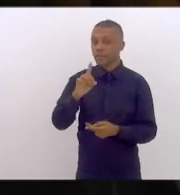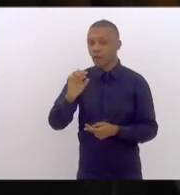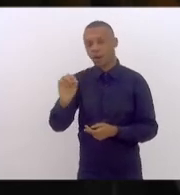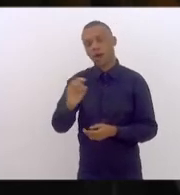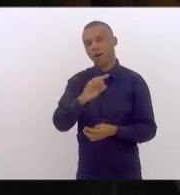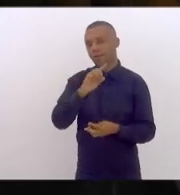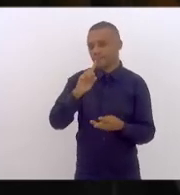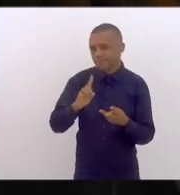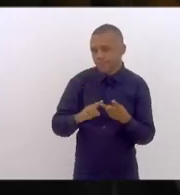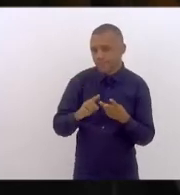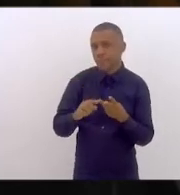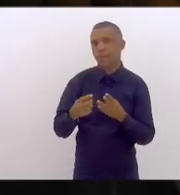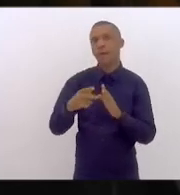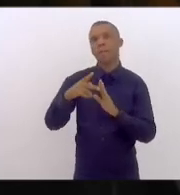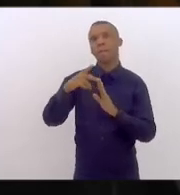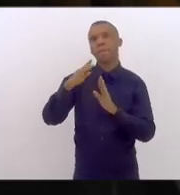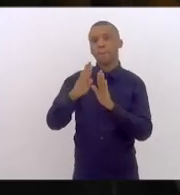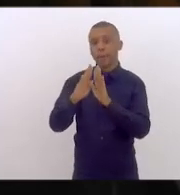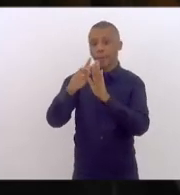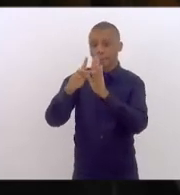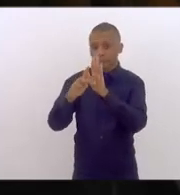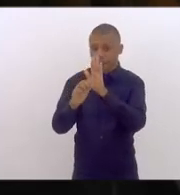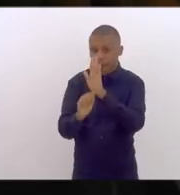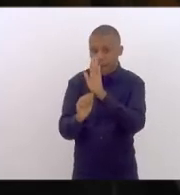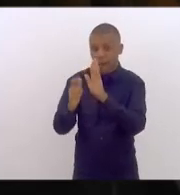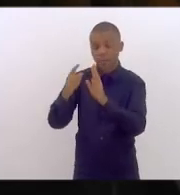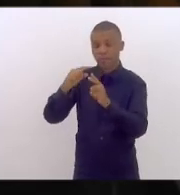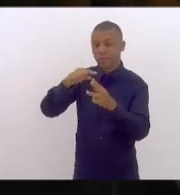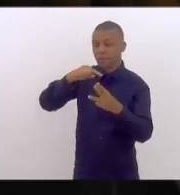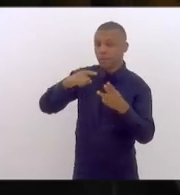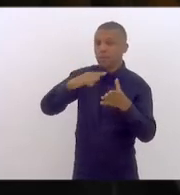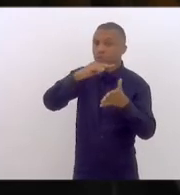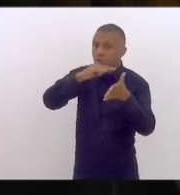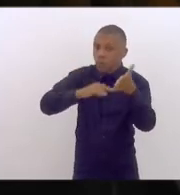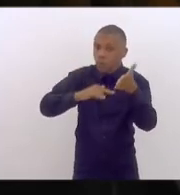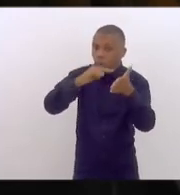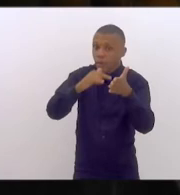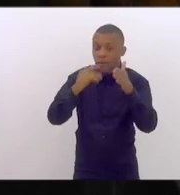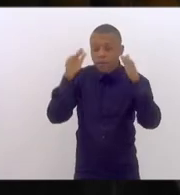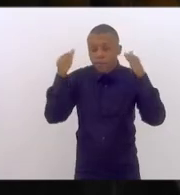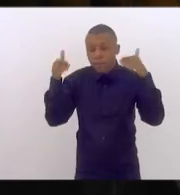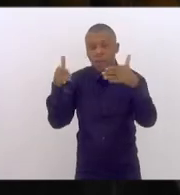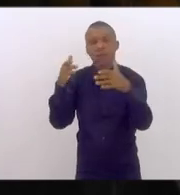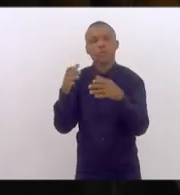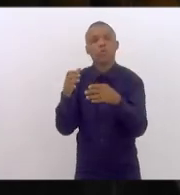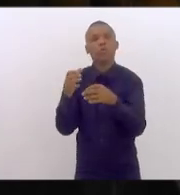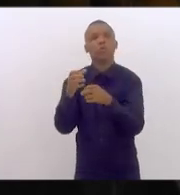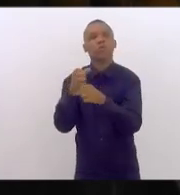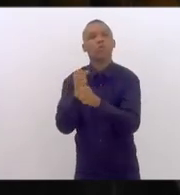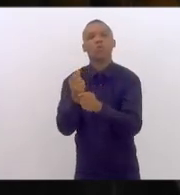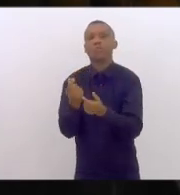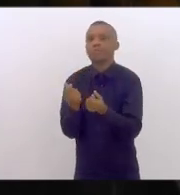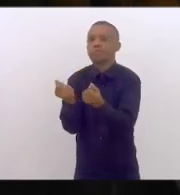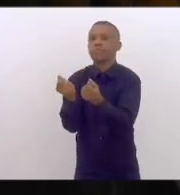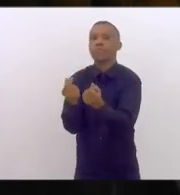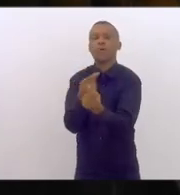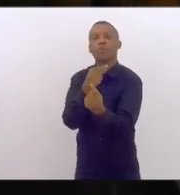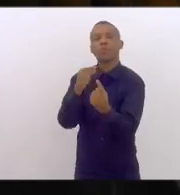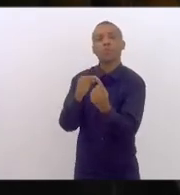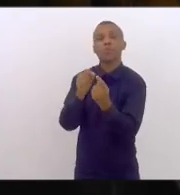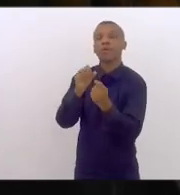do PPA que são os três instrumentos orçamentários para ver se o poder